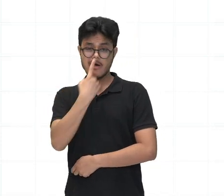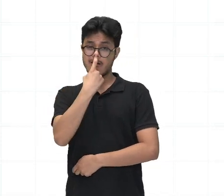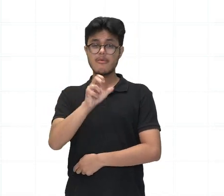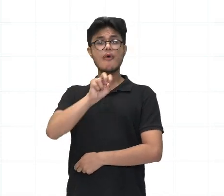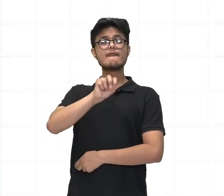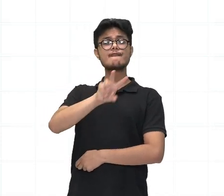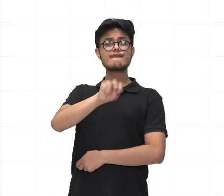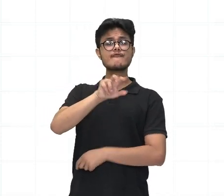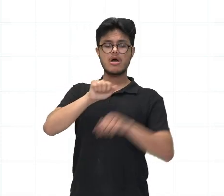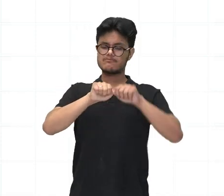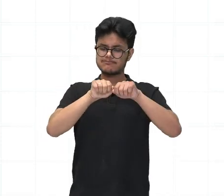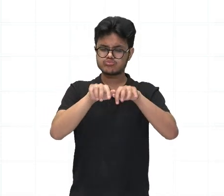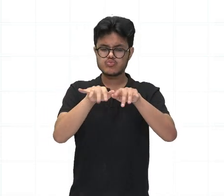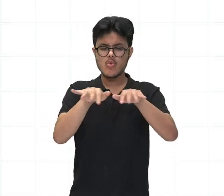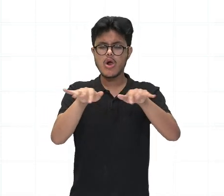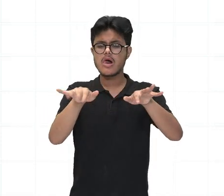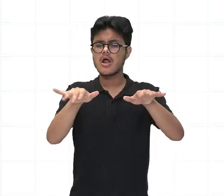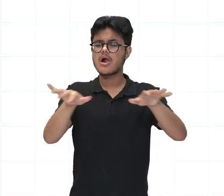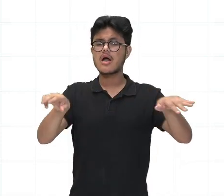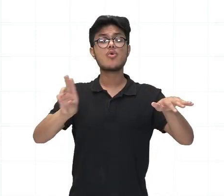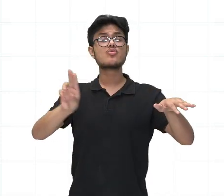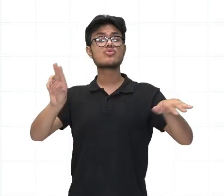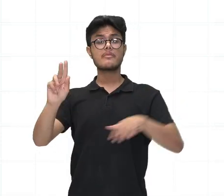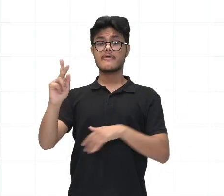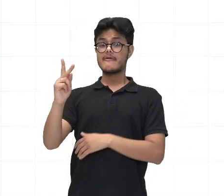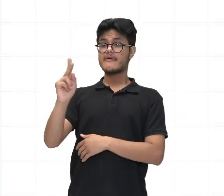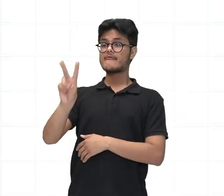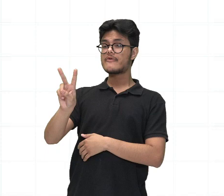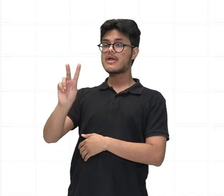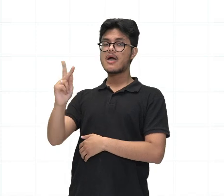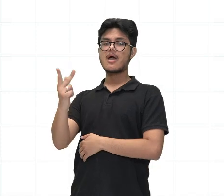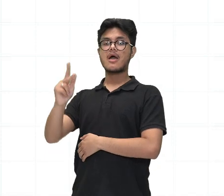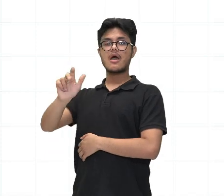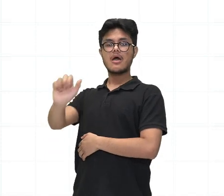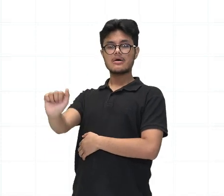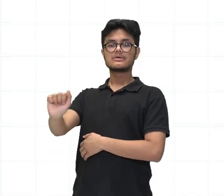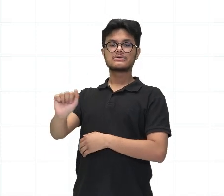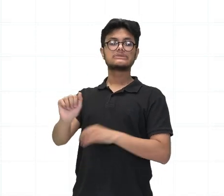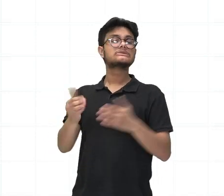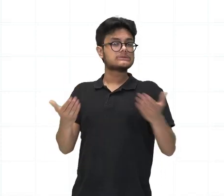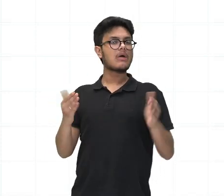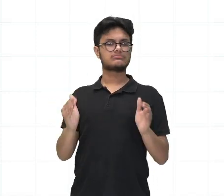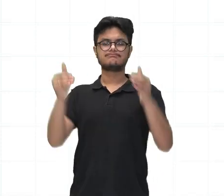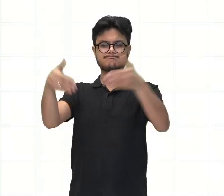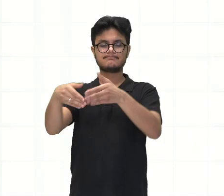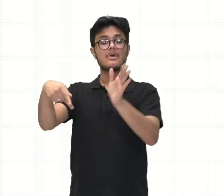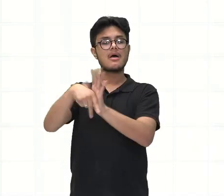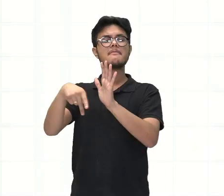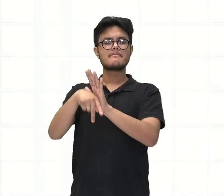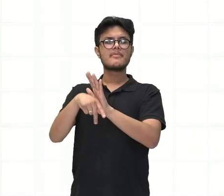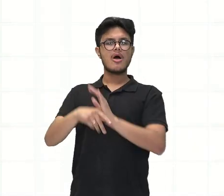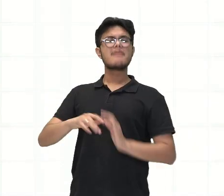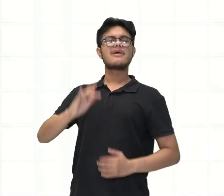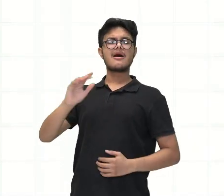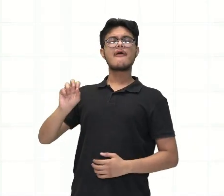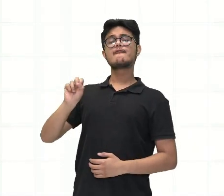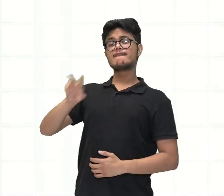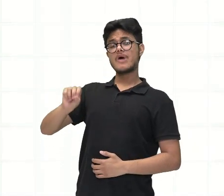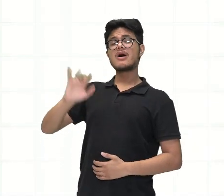vírus VHA. Tá? Então, nós temos aí já uma especificidade desse vírus da hepatite,